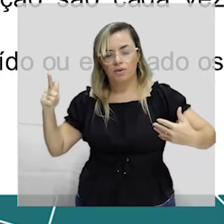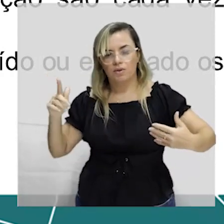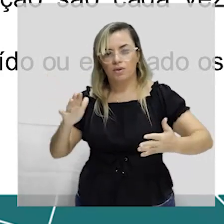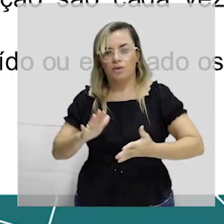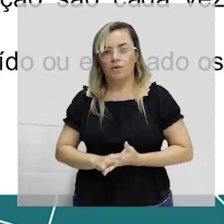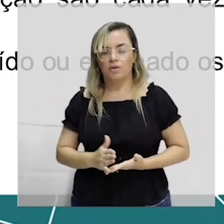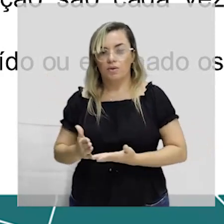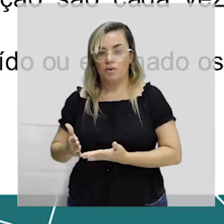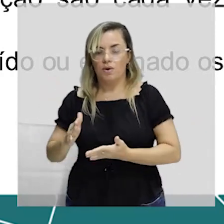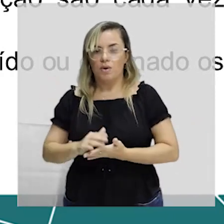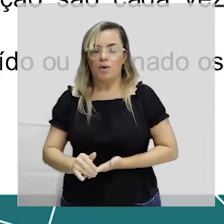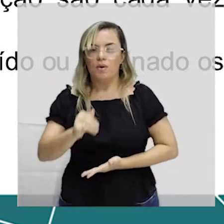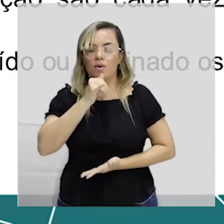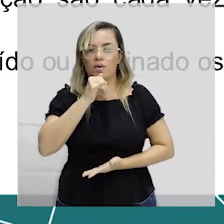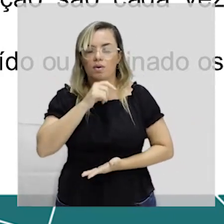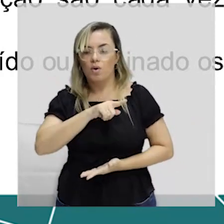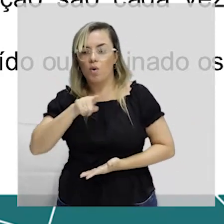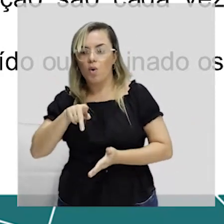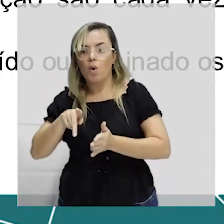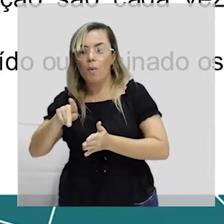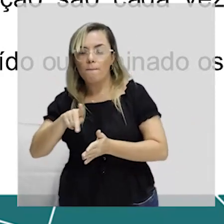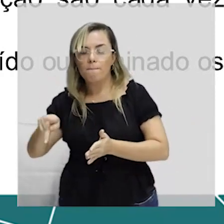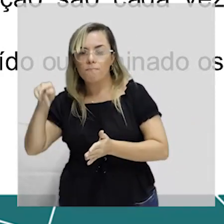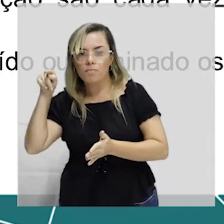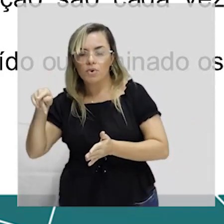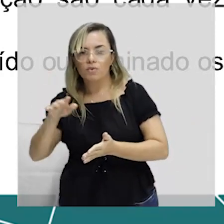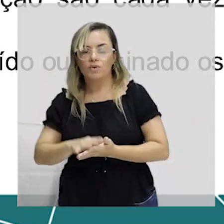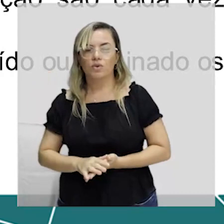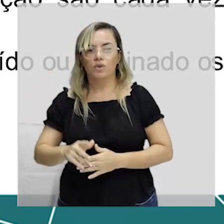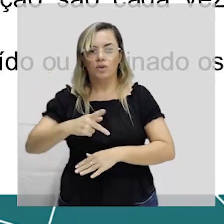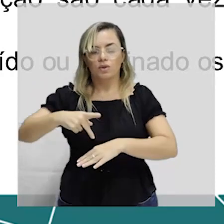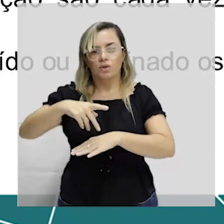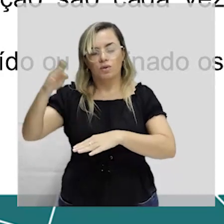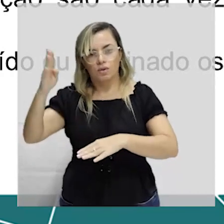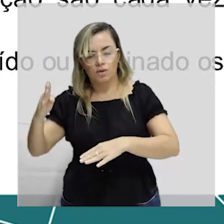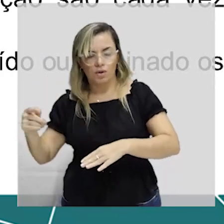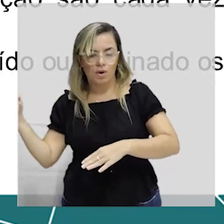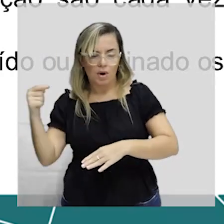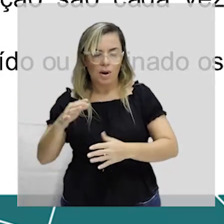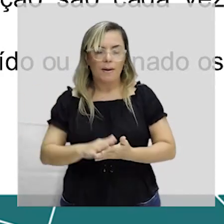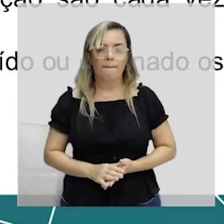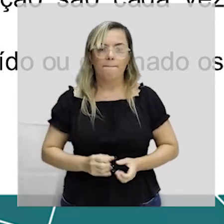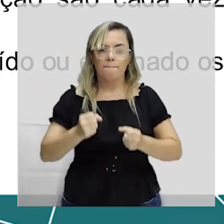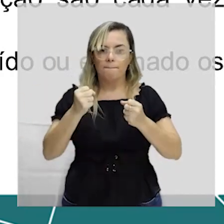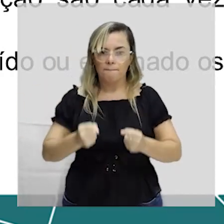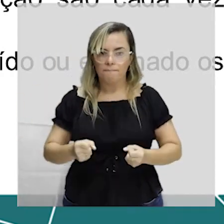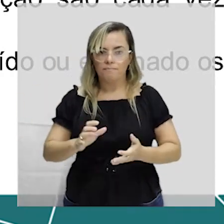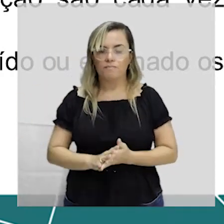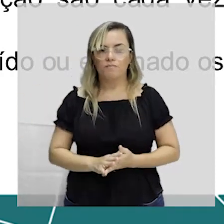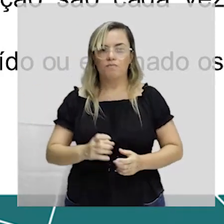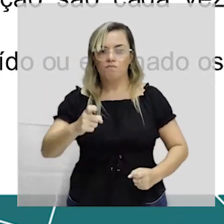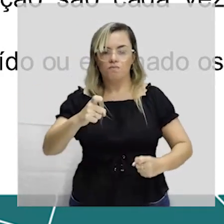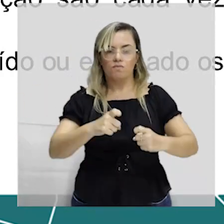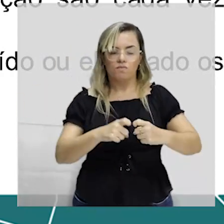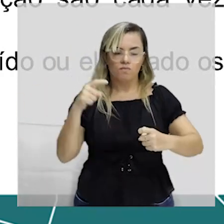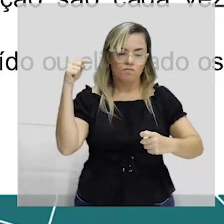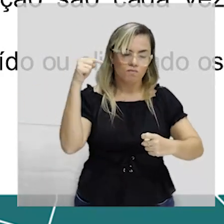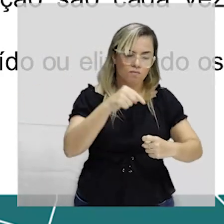eu esteja aqui no Brasil, mas eu posso estar me relacionando com alguém, sei lá, dos Estados Unidos. Posso ir para lá, encontrar com essa